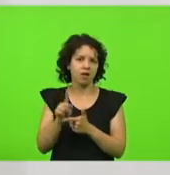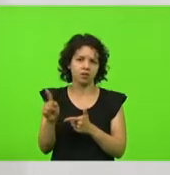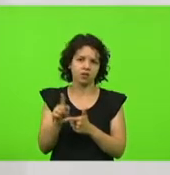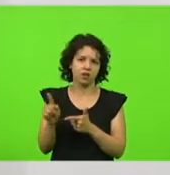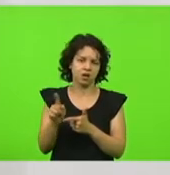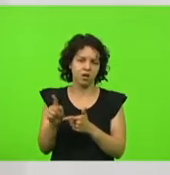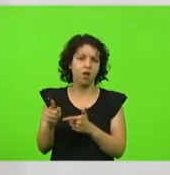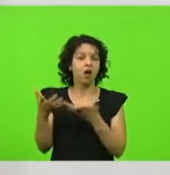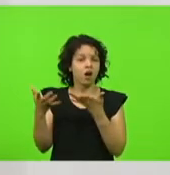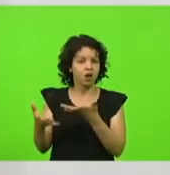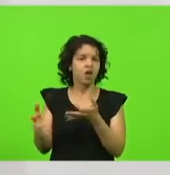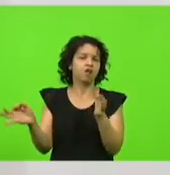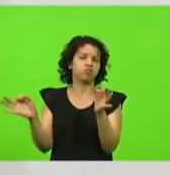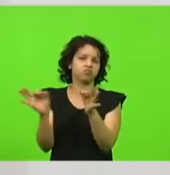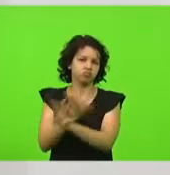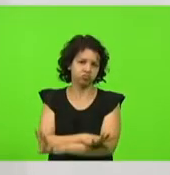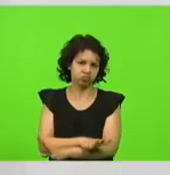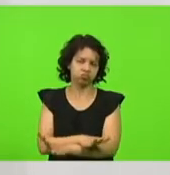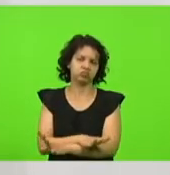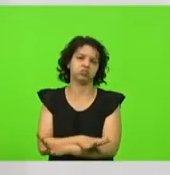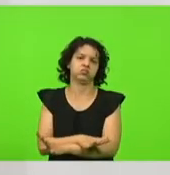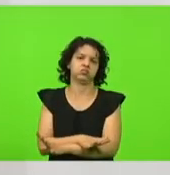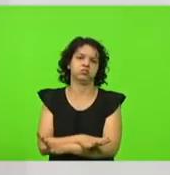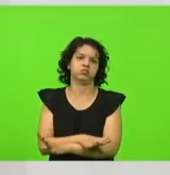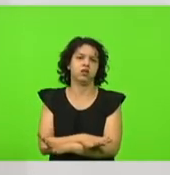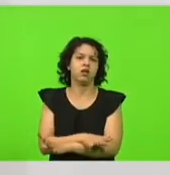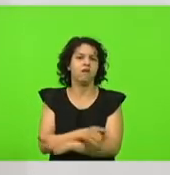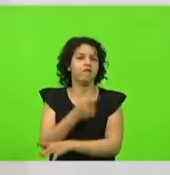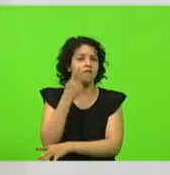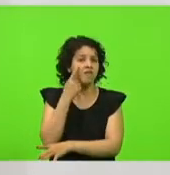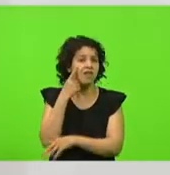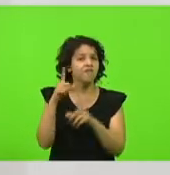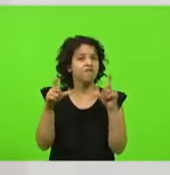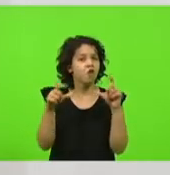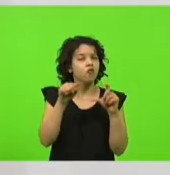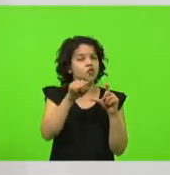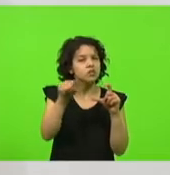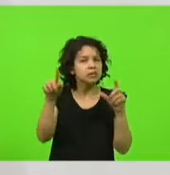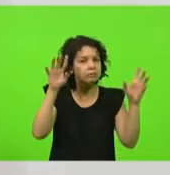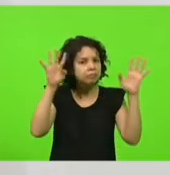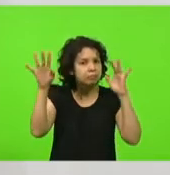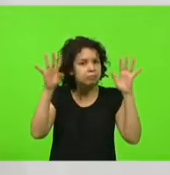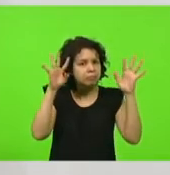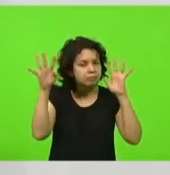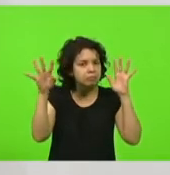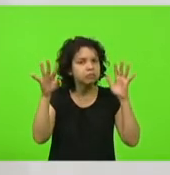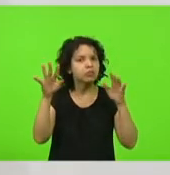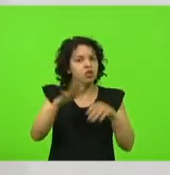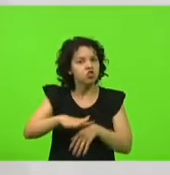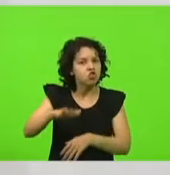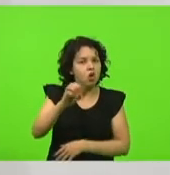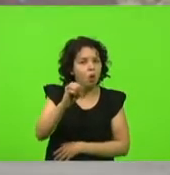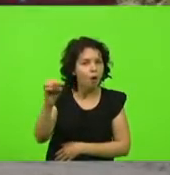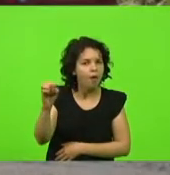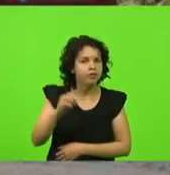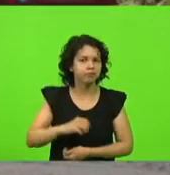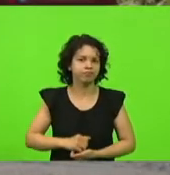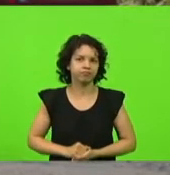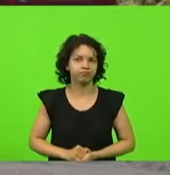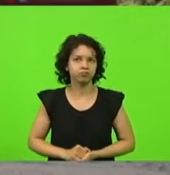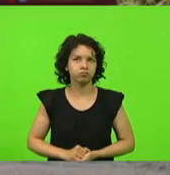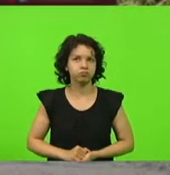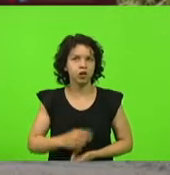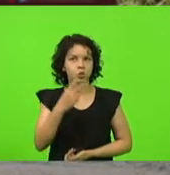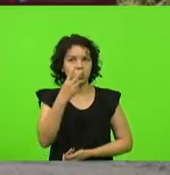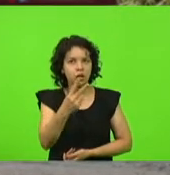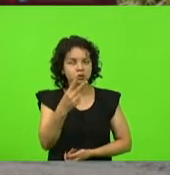concluam a obra. E eu quero colocar uma imagem ali para você raciocinar, você que é do extremo oeste do estado, 276